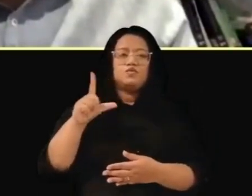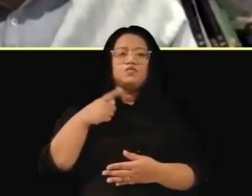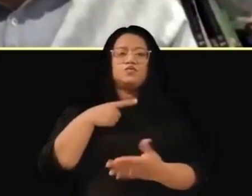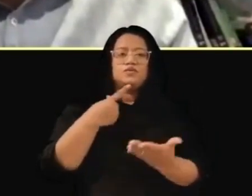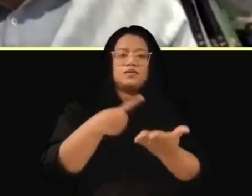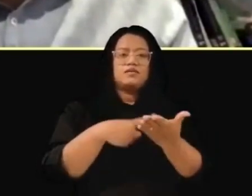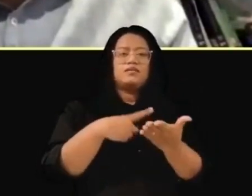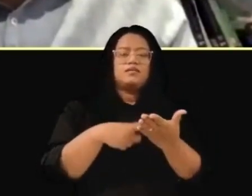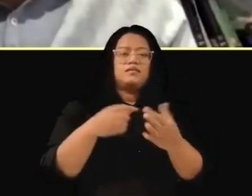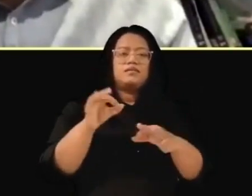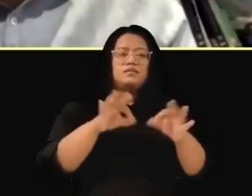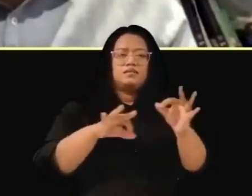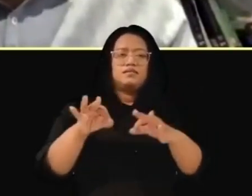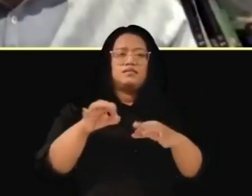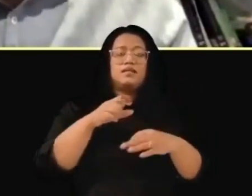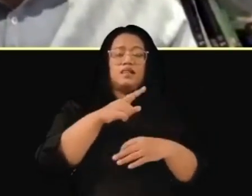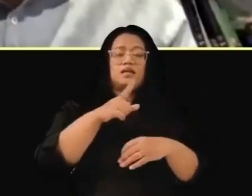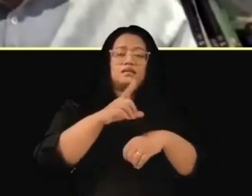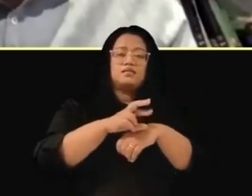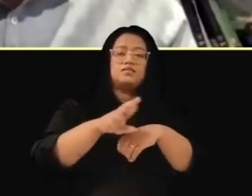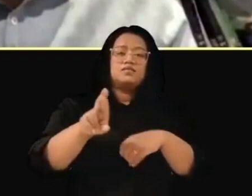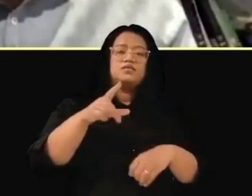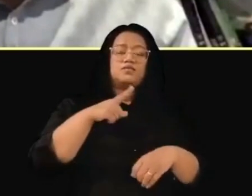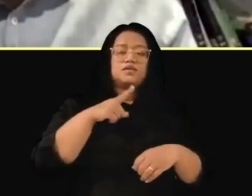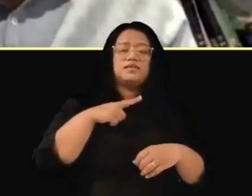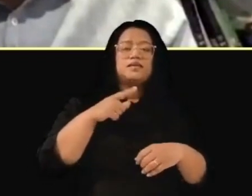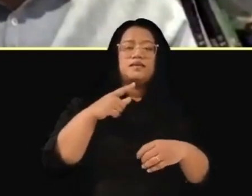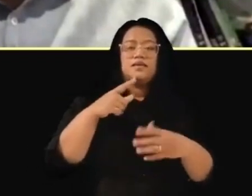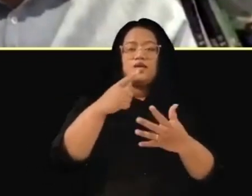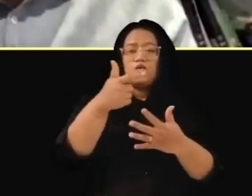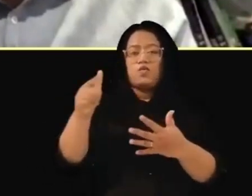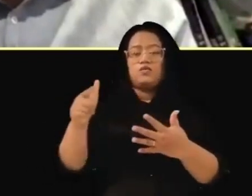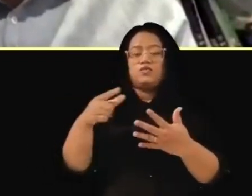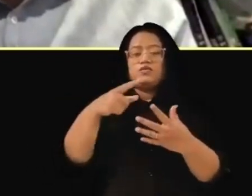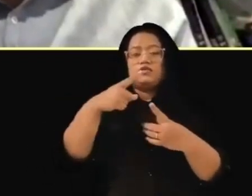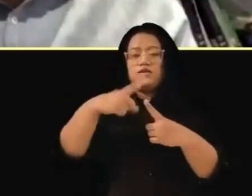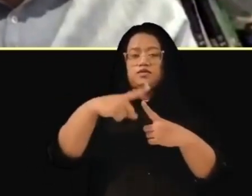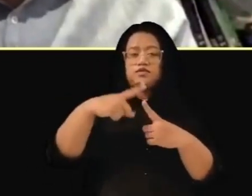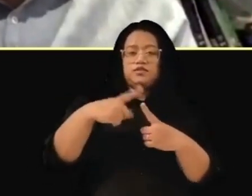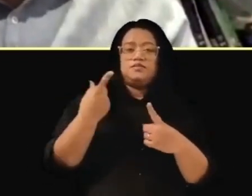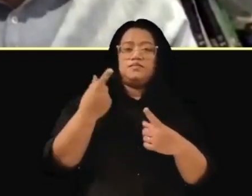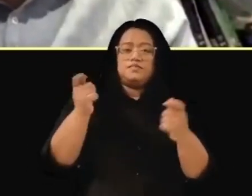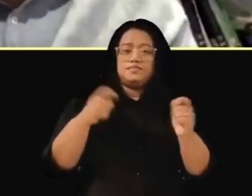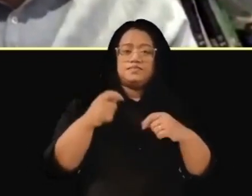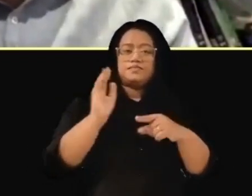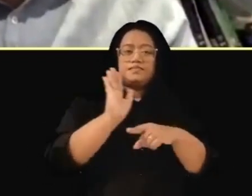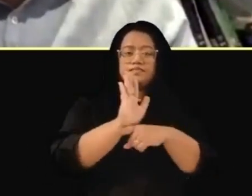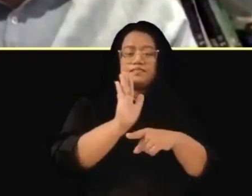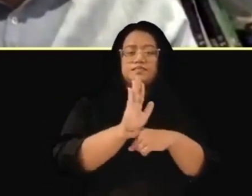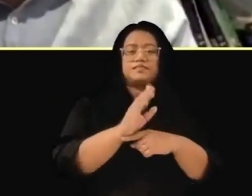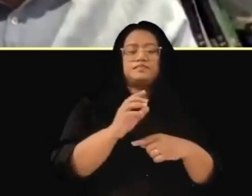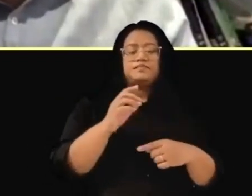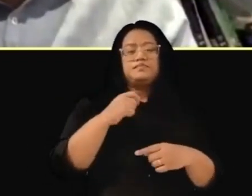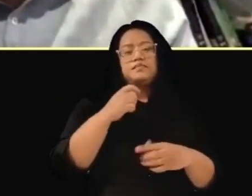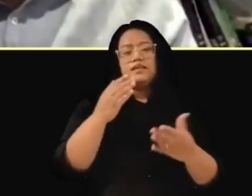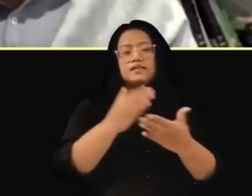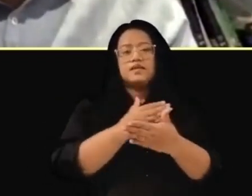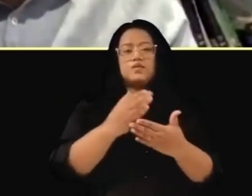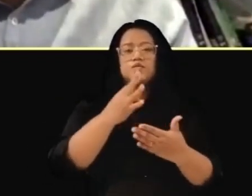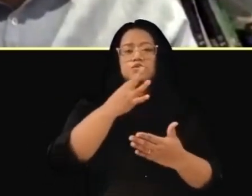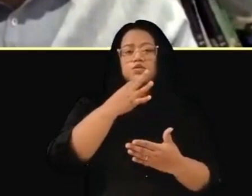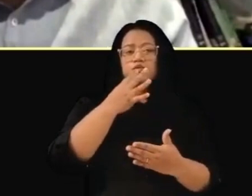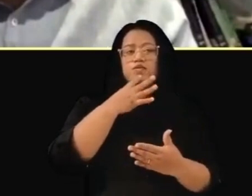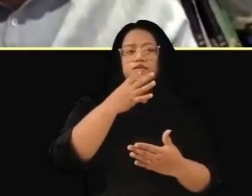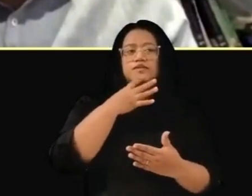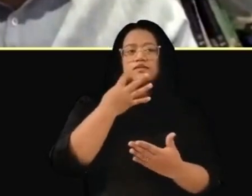podem ser reavivados, eu diria, né, e melhor utilizados, talvez até, eu diria, até conhecidos, alguns colegas acho que nem sabem,